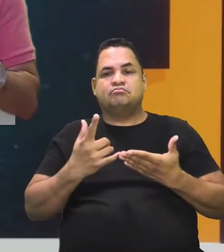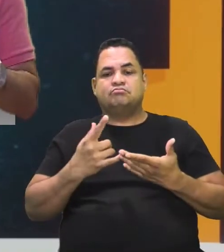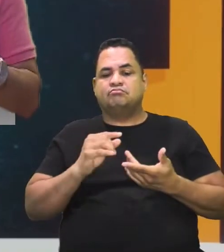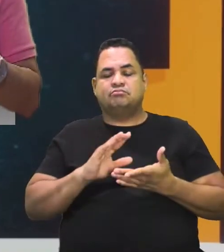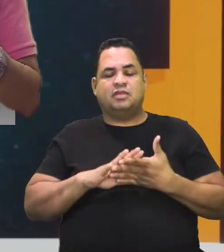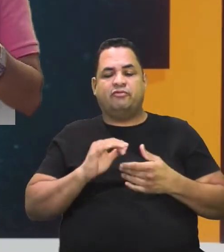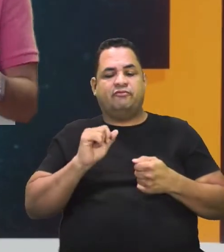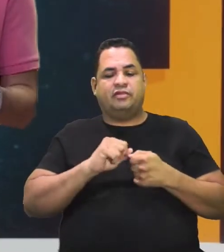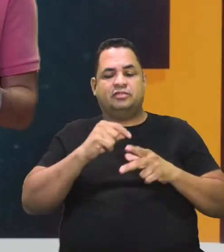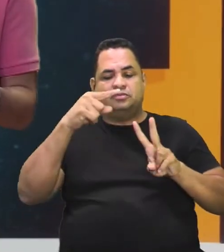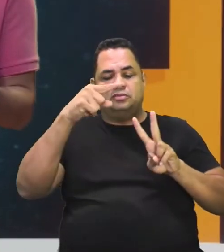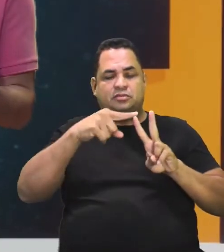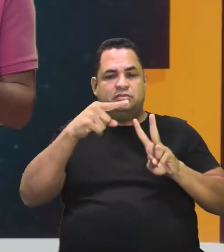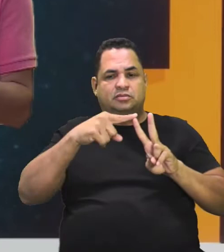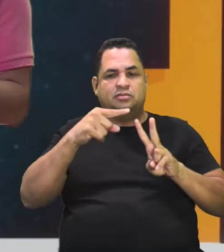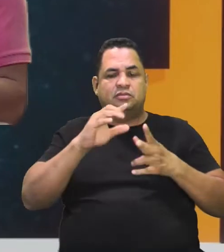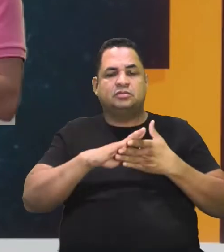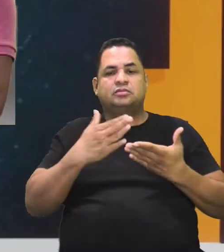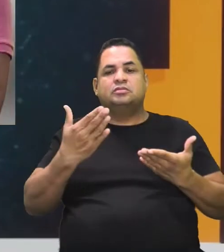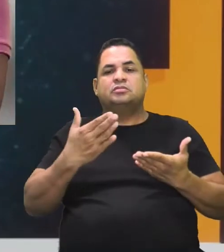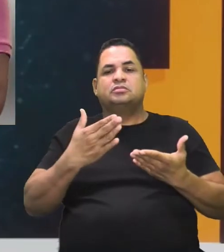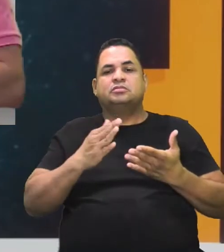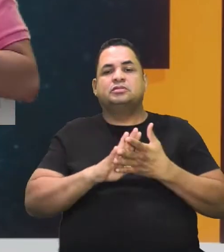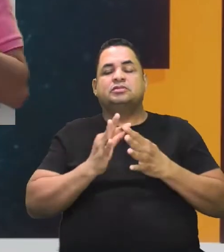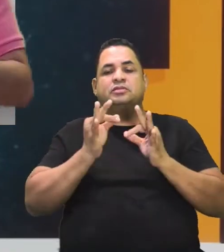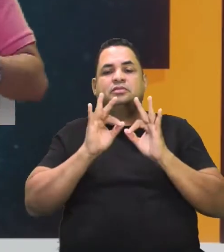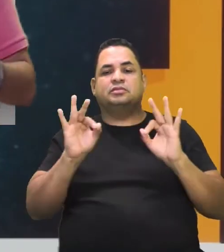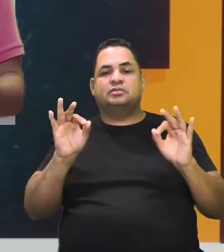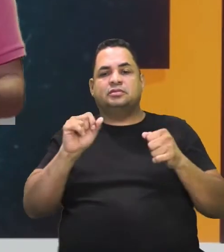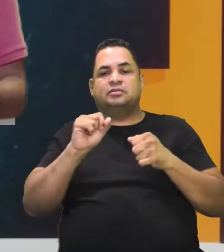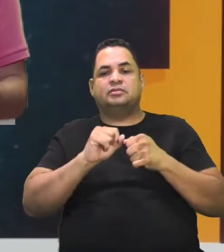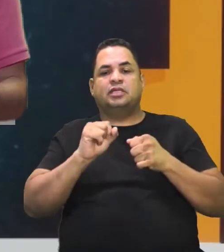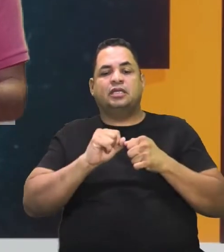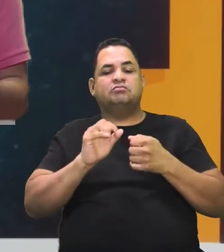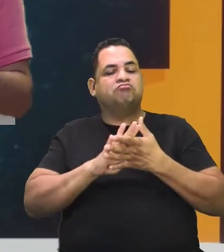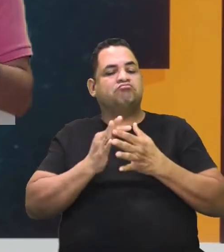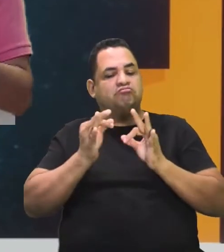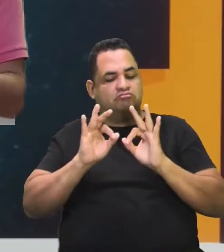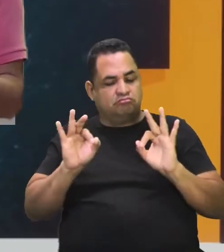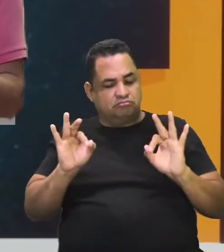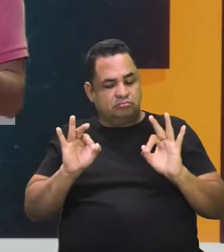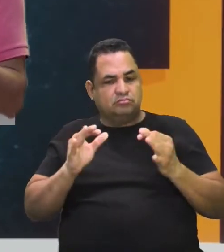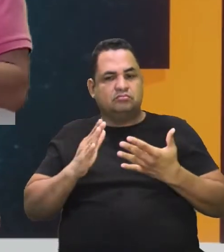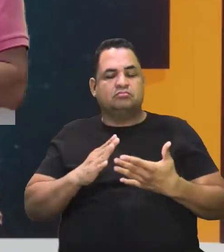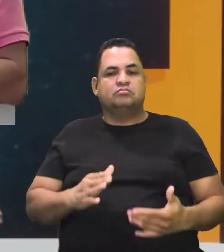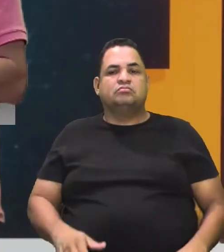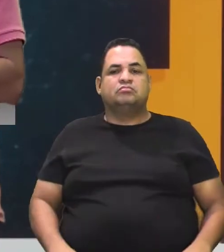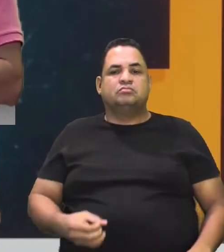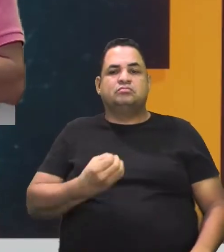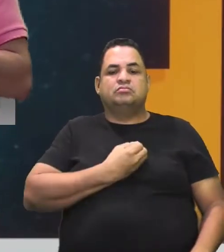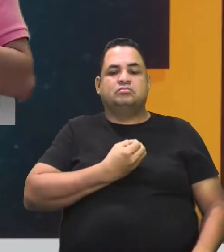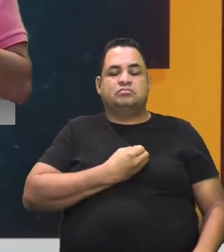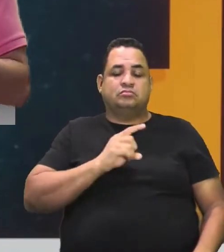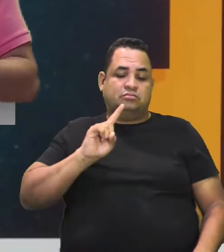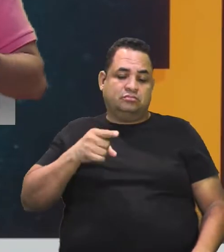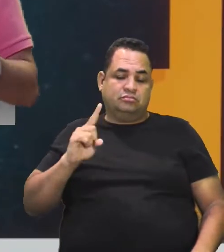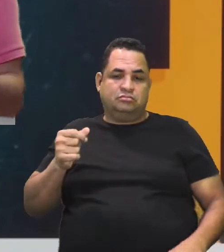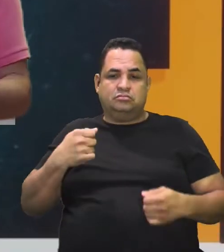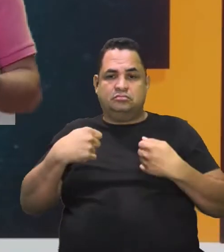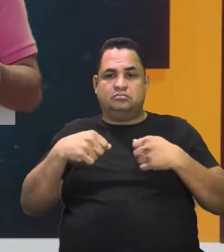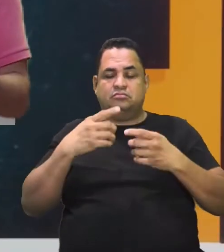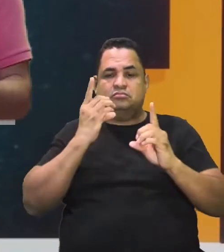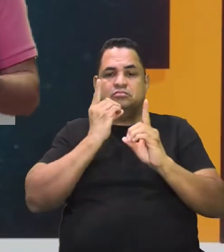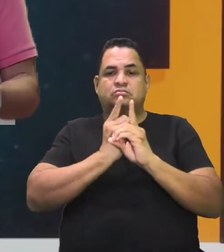a raiz. Se no gabarito tiver simplificado, eu faço a simplificação. Se tiver um número decimal, eu